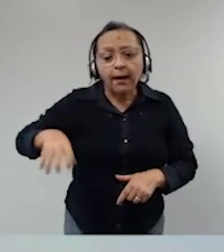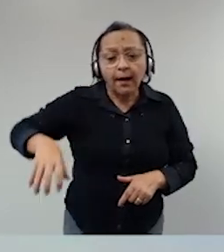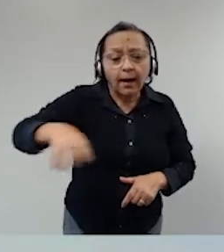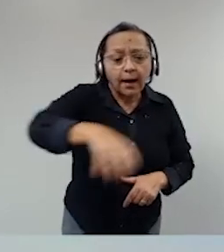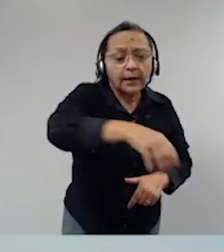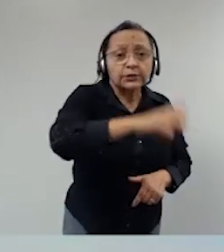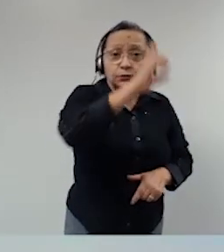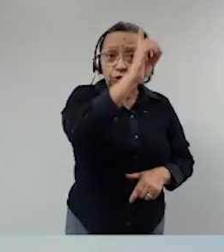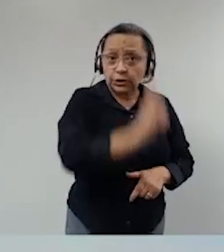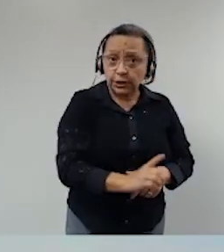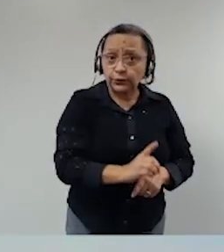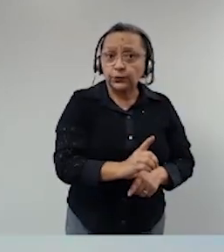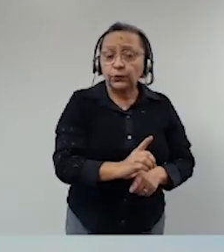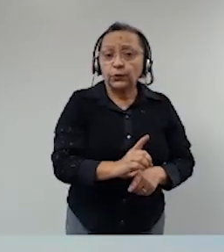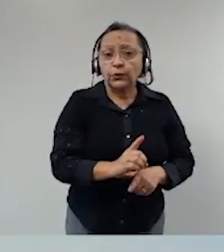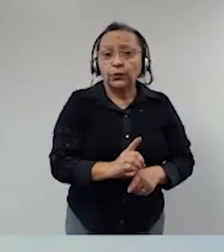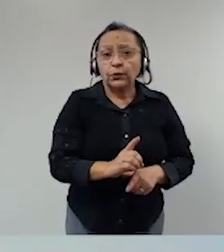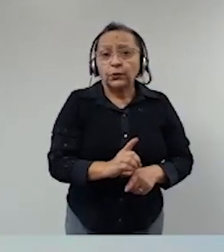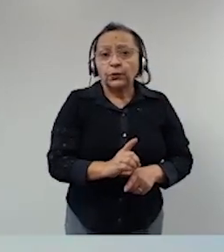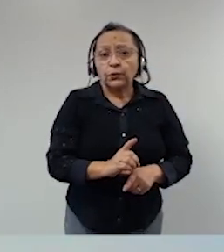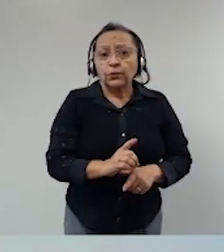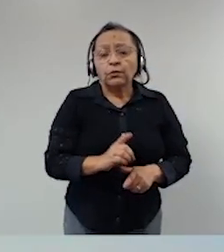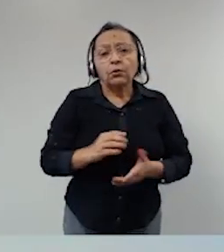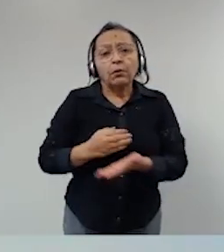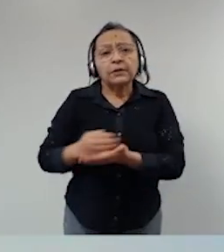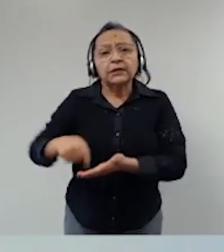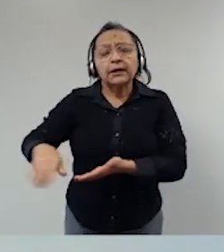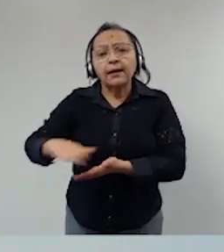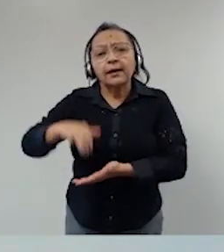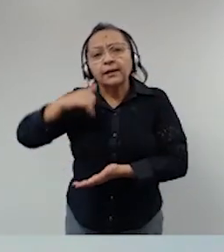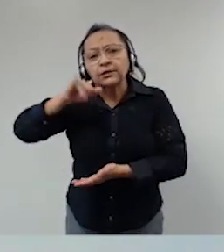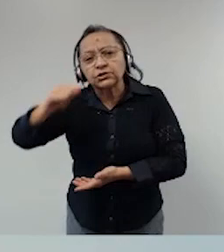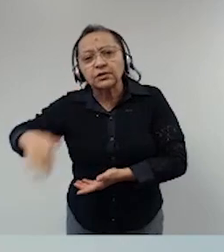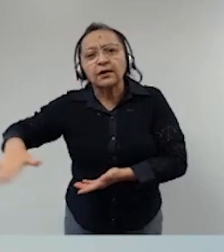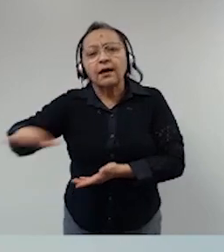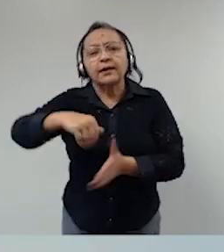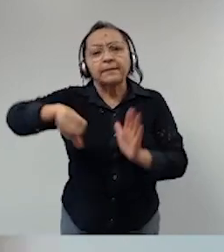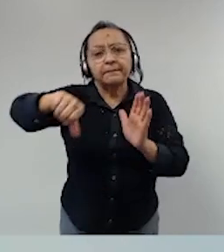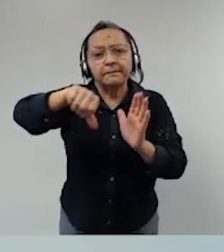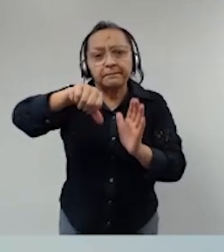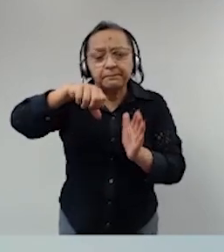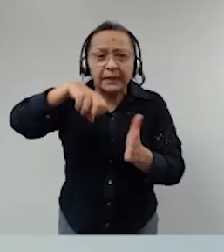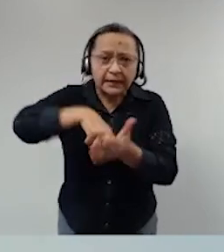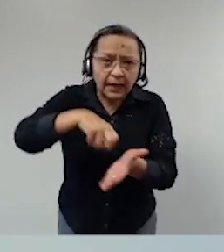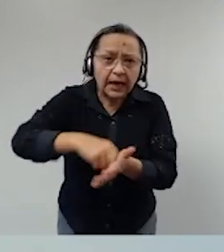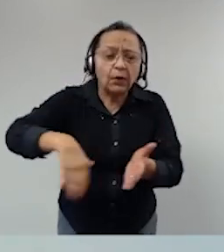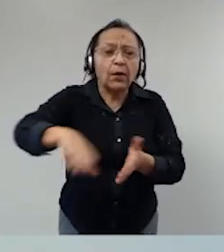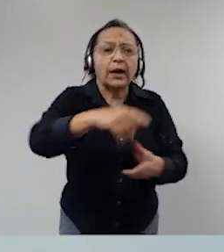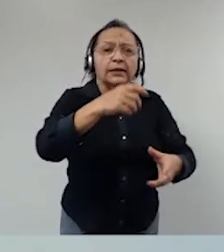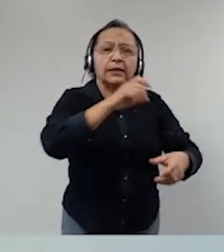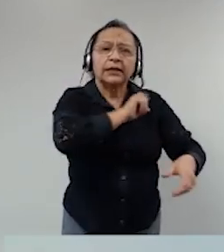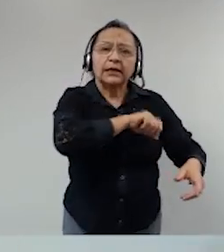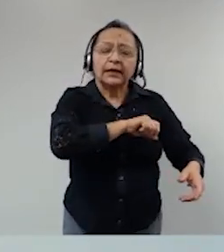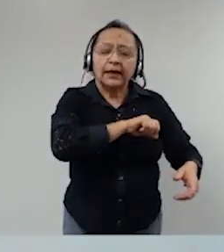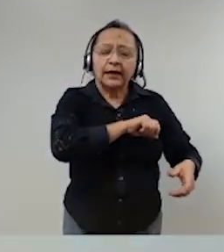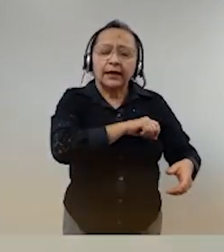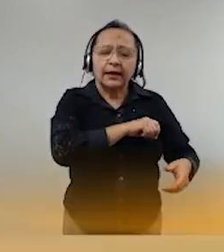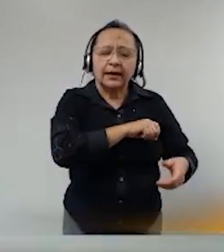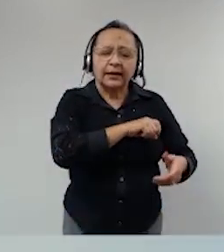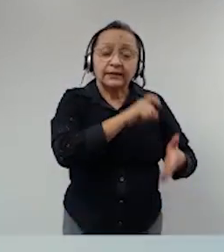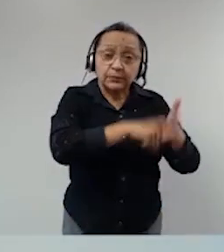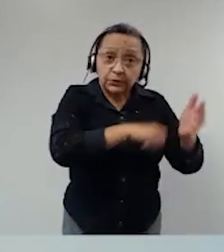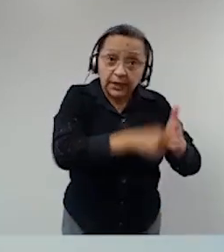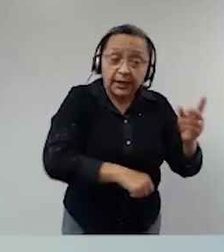naturalmente, pela área de energia, pela área penal financeira, pela área ambiental, pela área tributária,